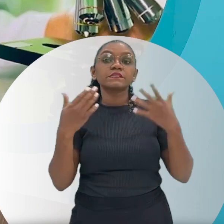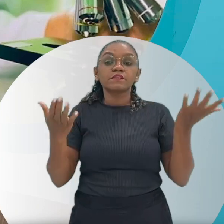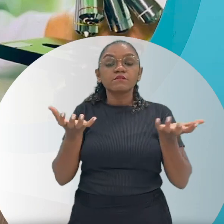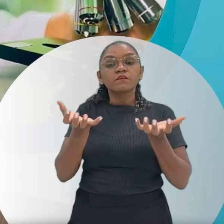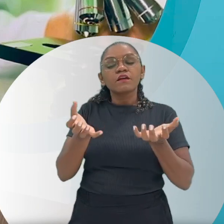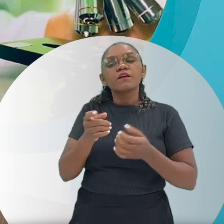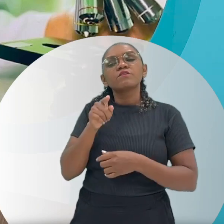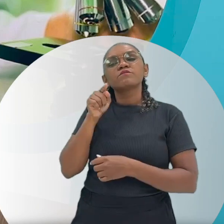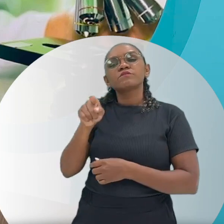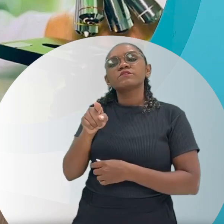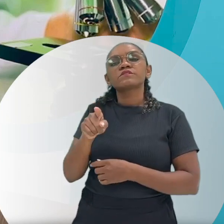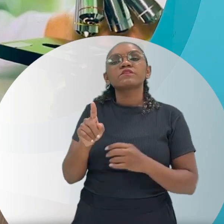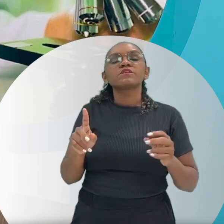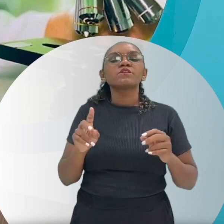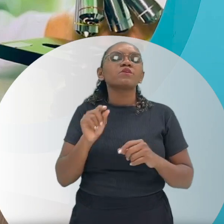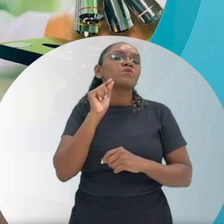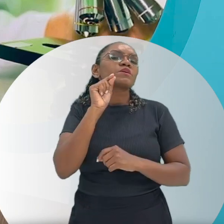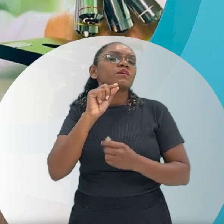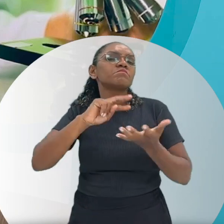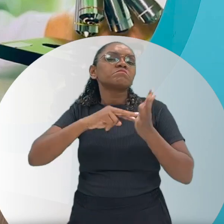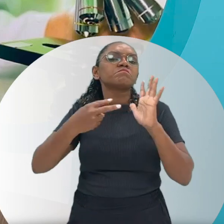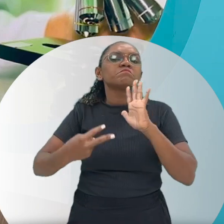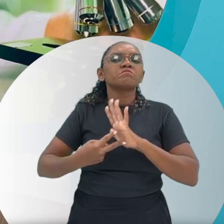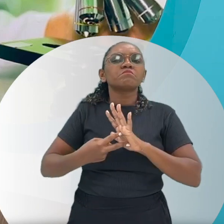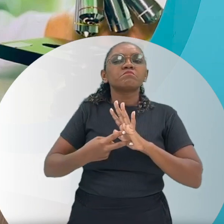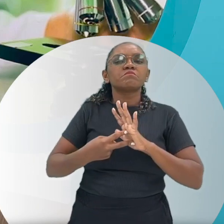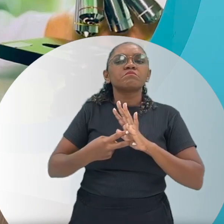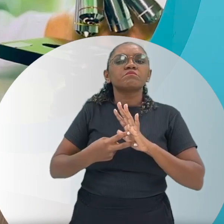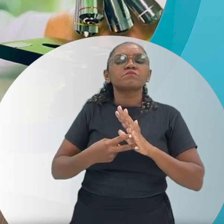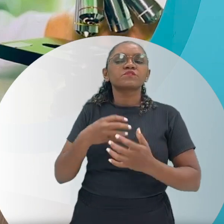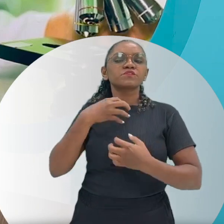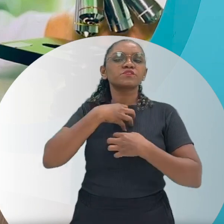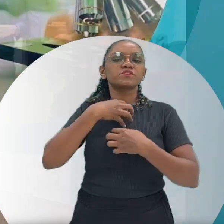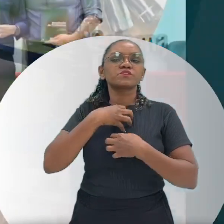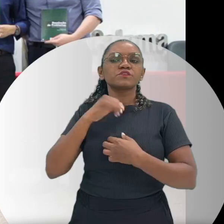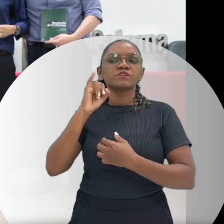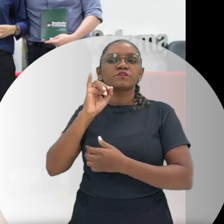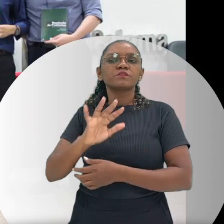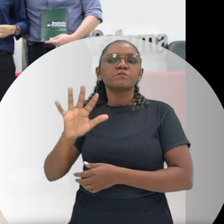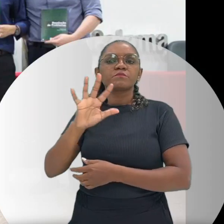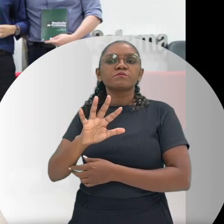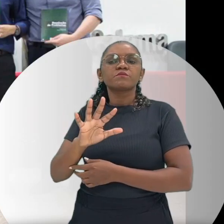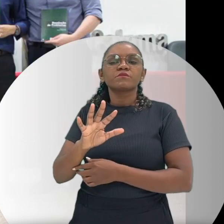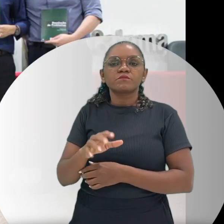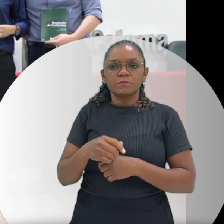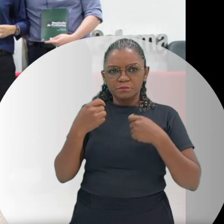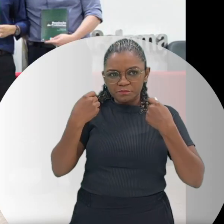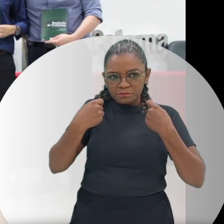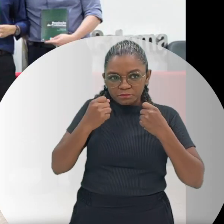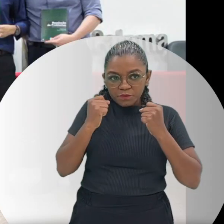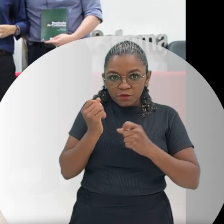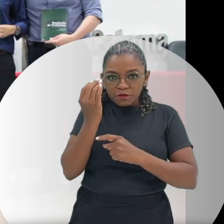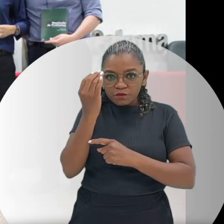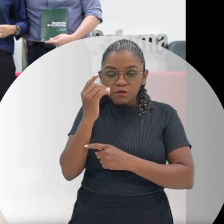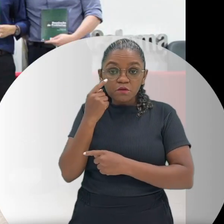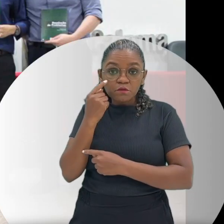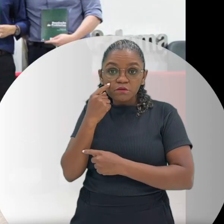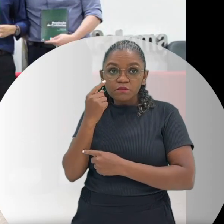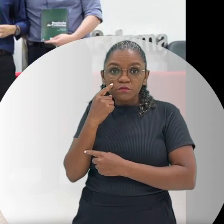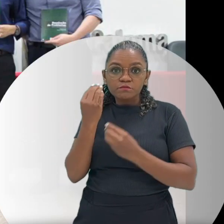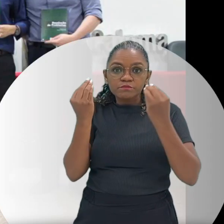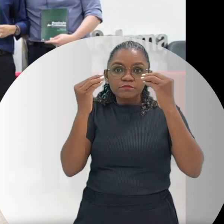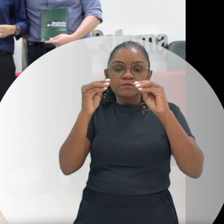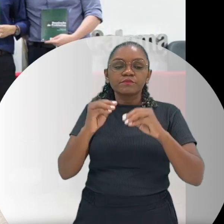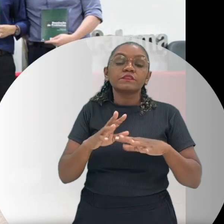você falasse o que elas representam para você, né? Colin, você pode colocar a primeira imagem para a gente? Antes um contraponto.